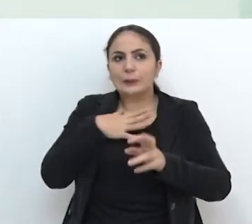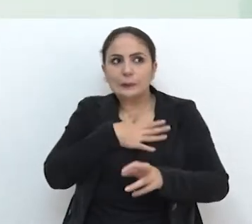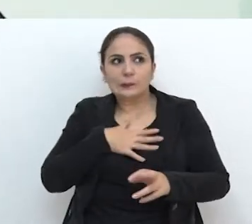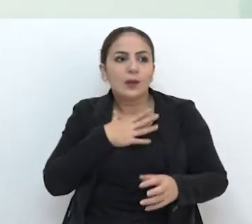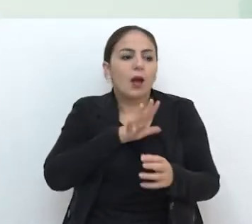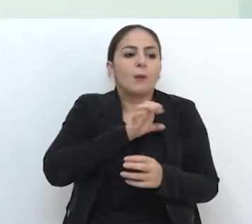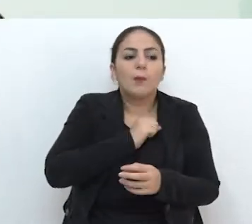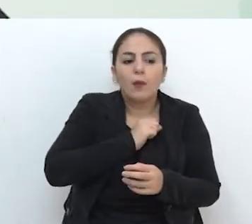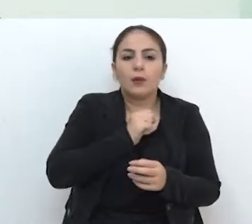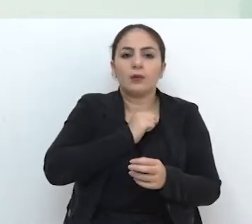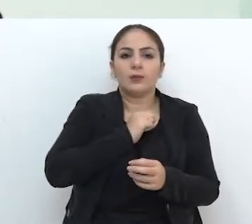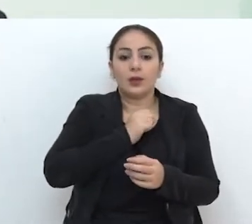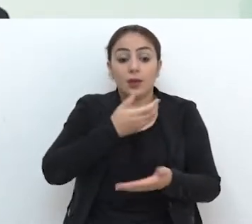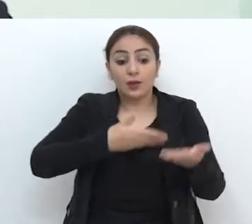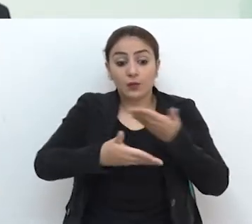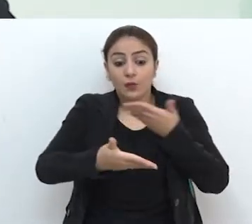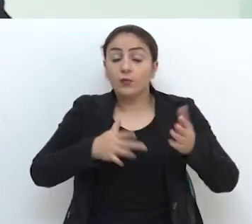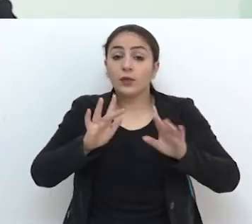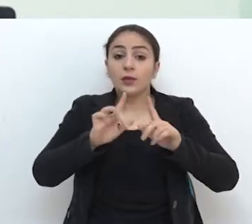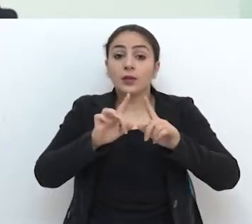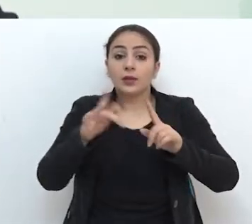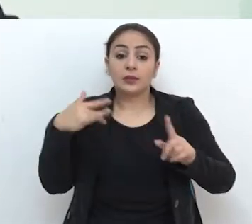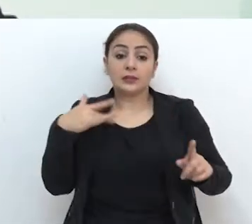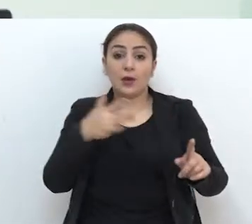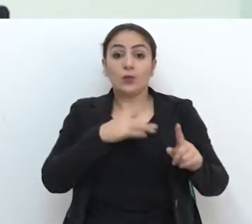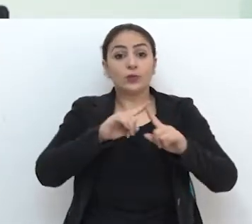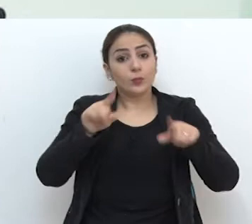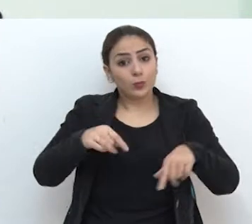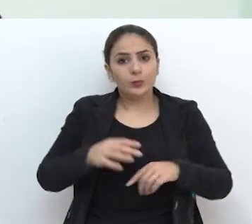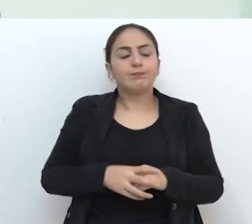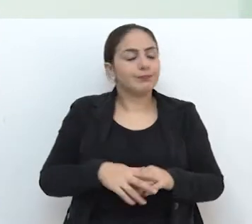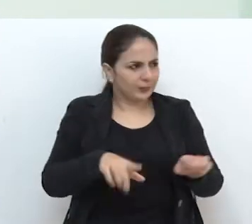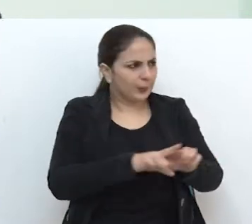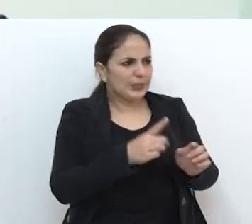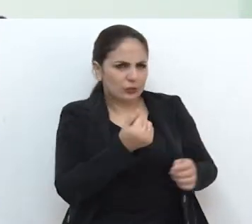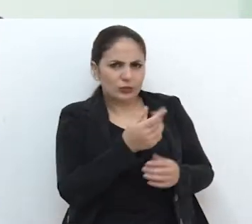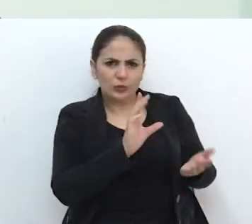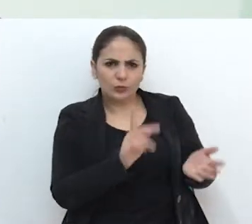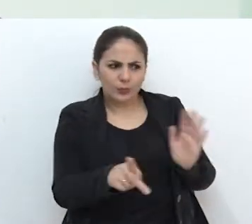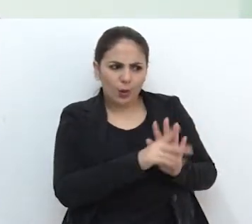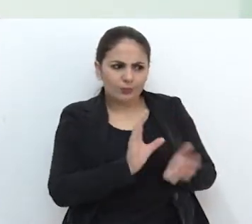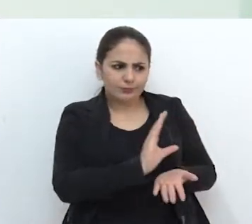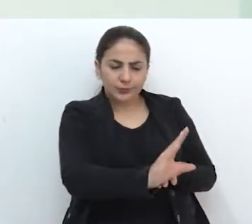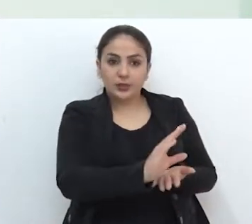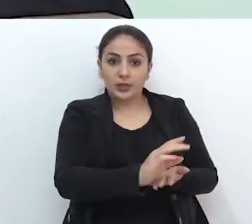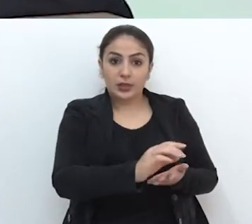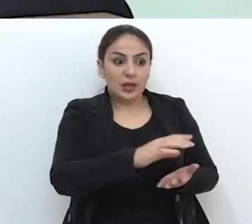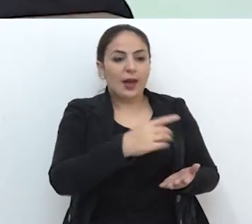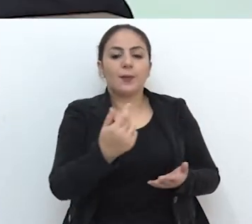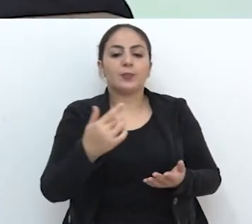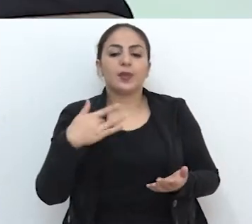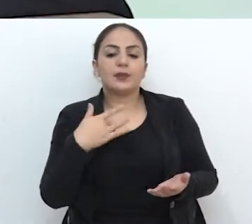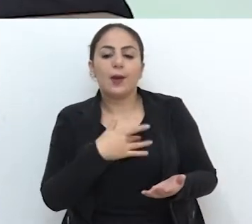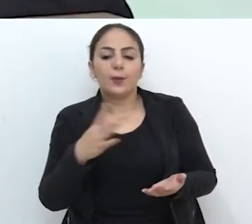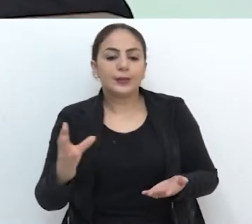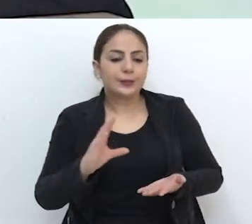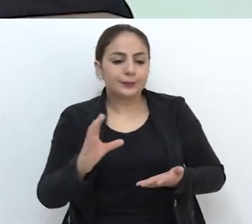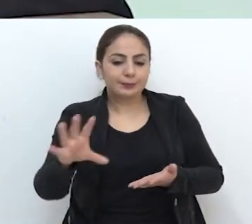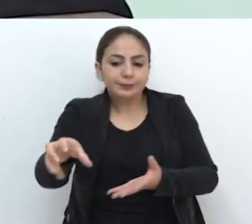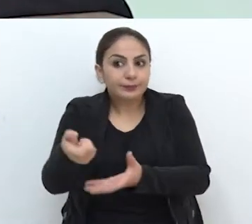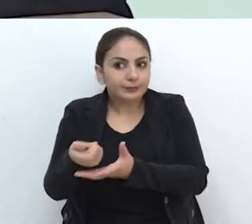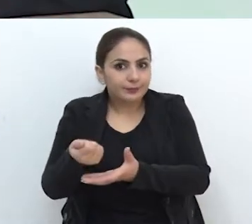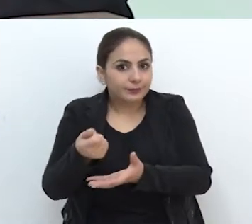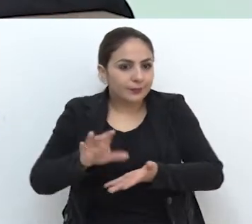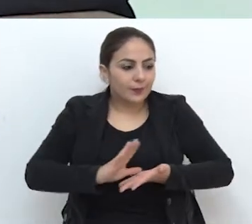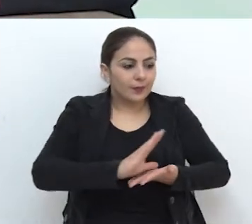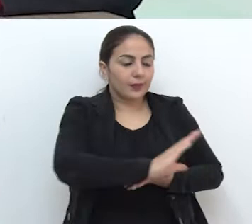de sentimento, de amor, ela envolve saúde pública. Ela... E também existem verbas específicas, ou seja, não se tira da saúde para se investir na questão